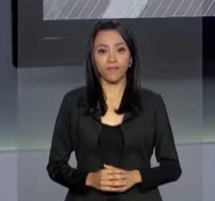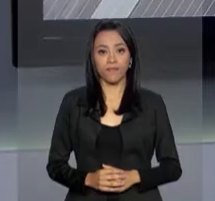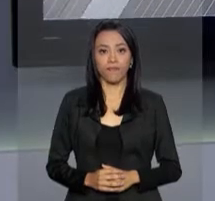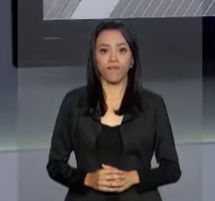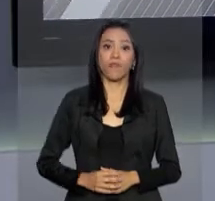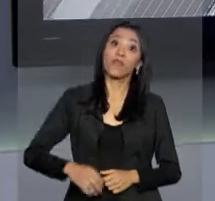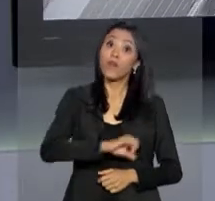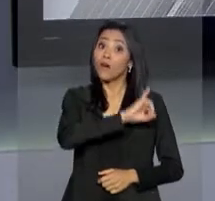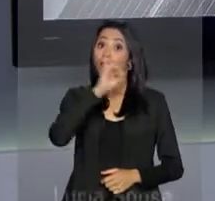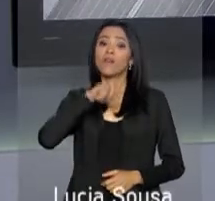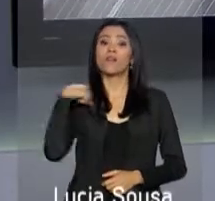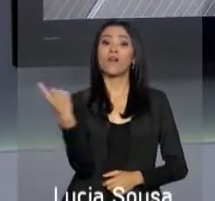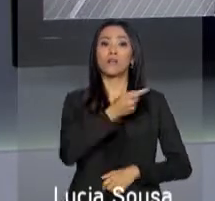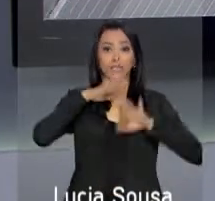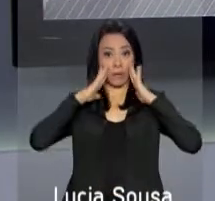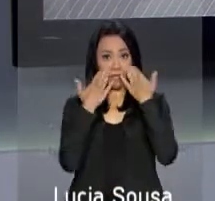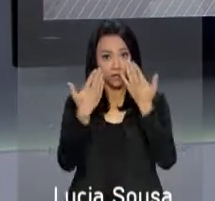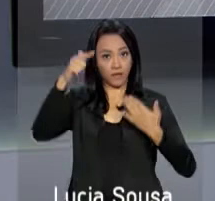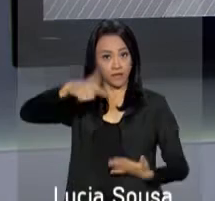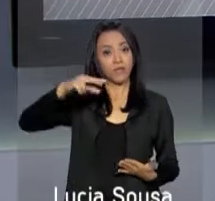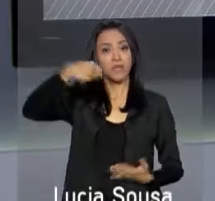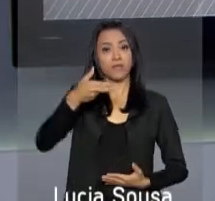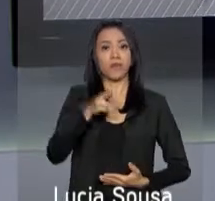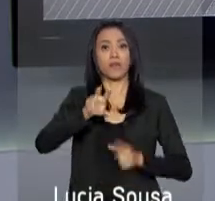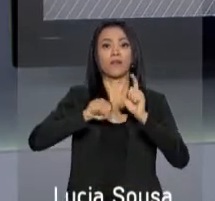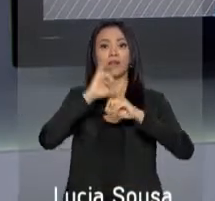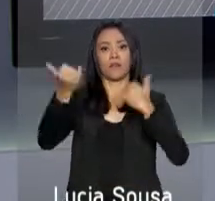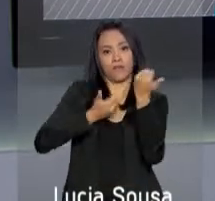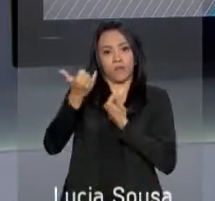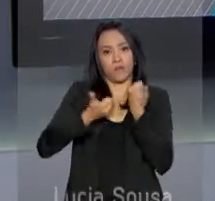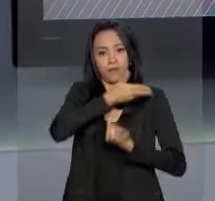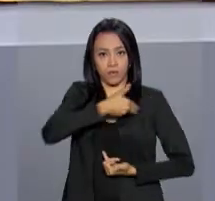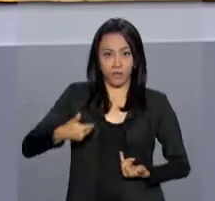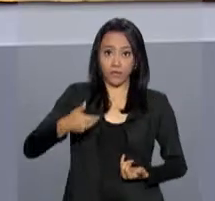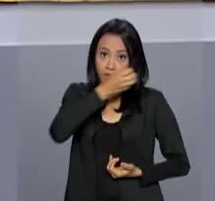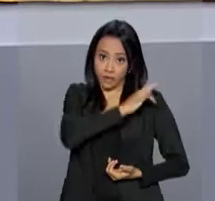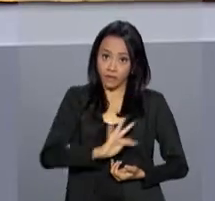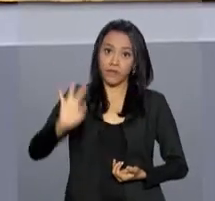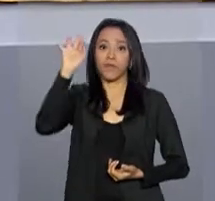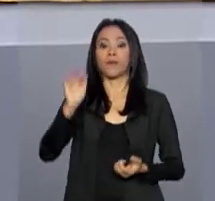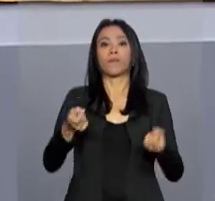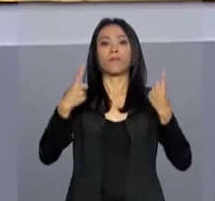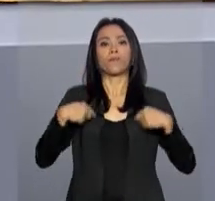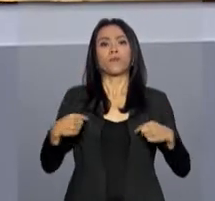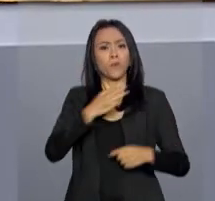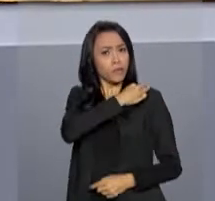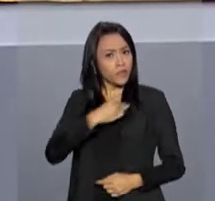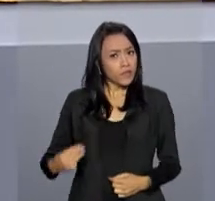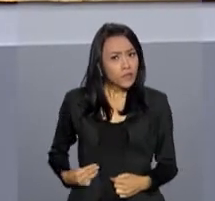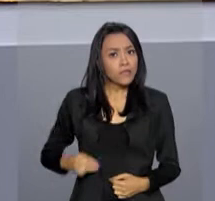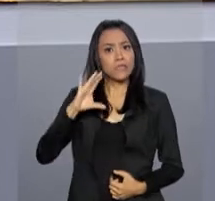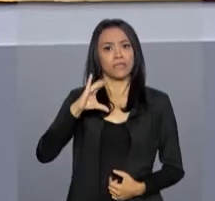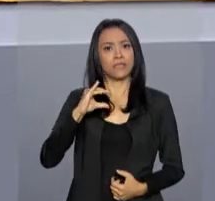olá estamos de volta com repórter nbr e as notícias do governo federal o ministro da ciência tecnologia e